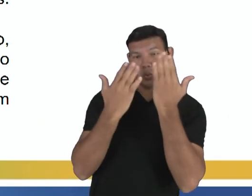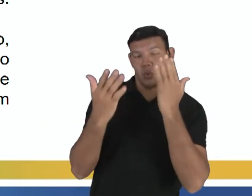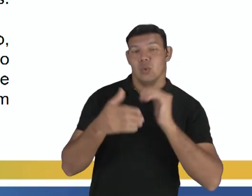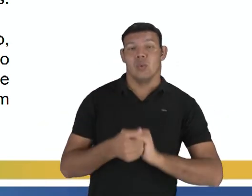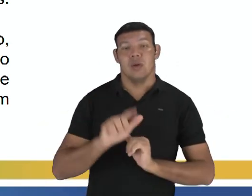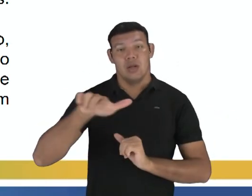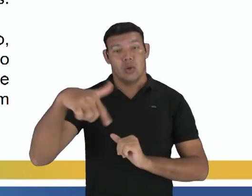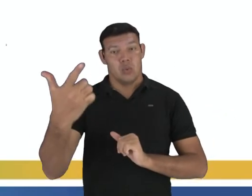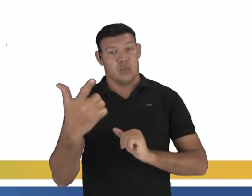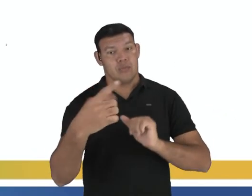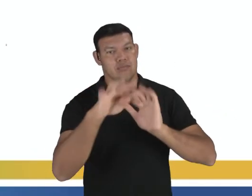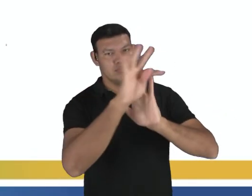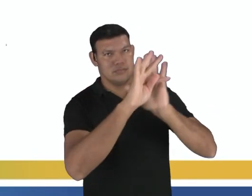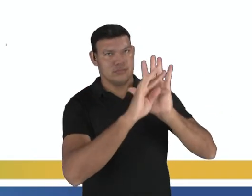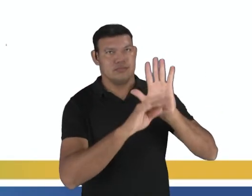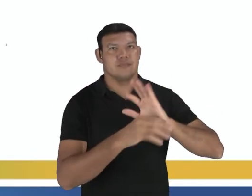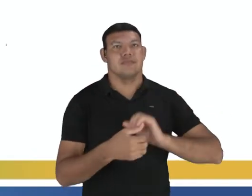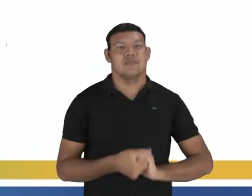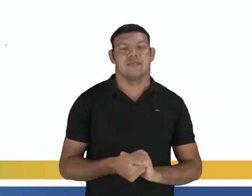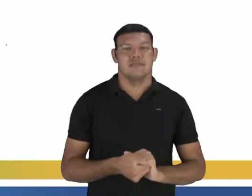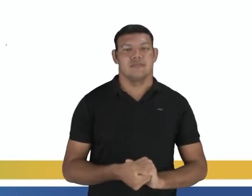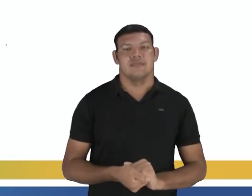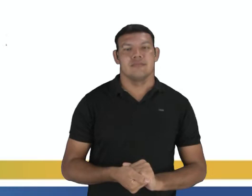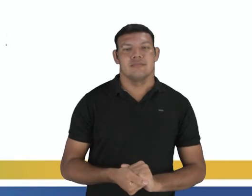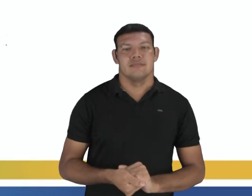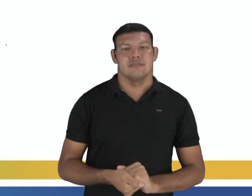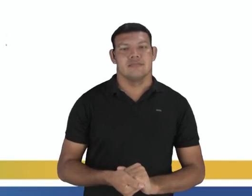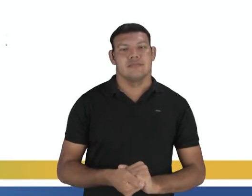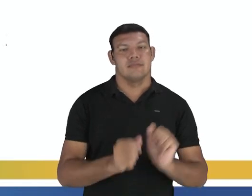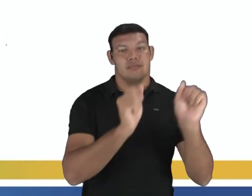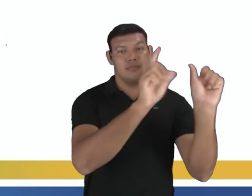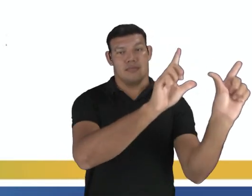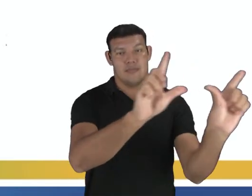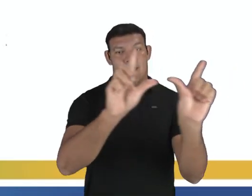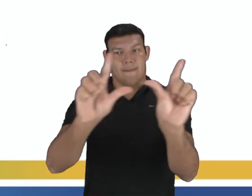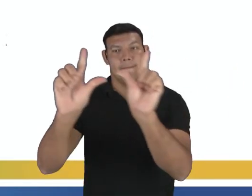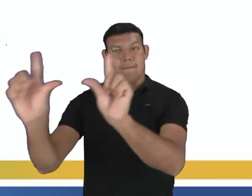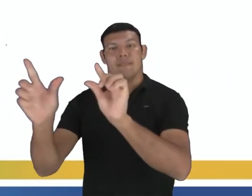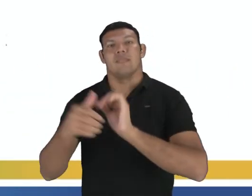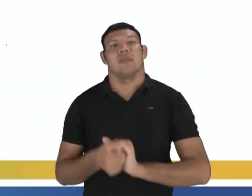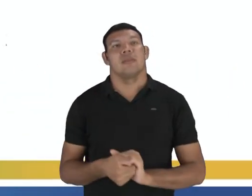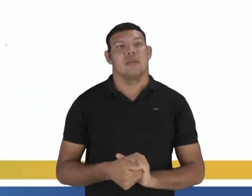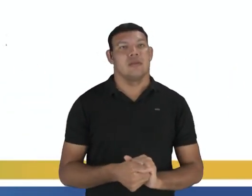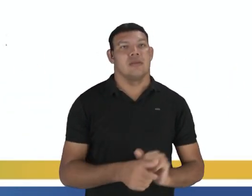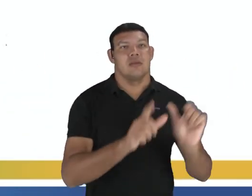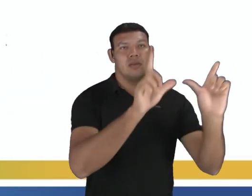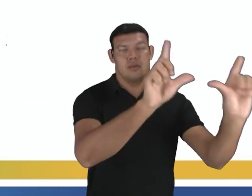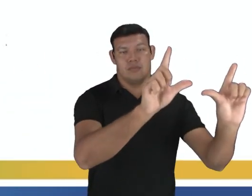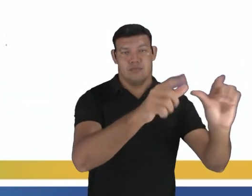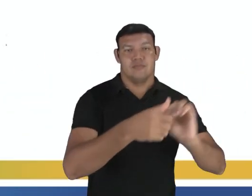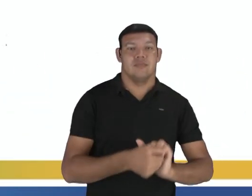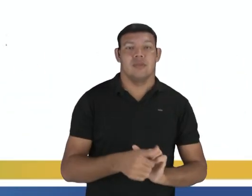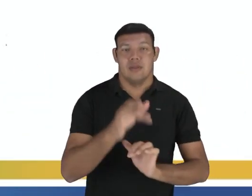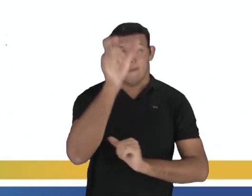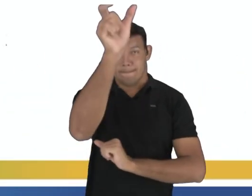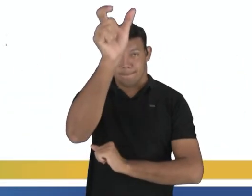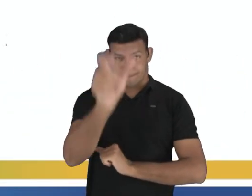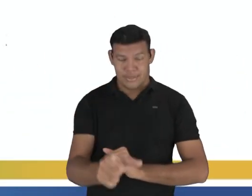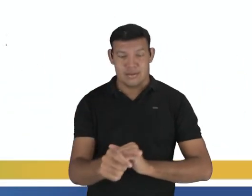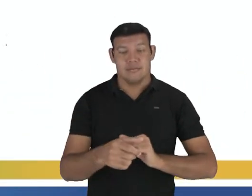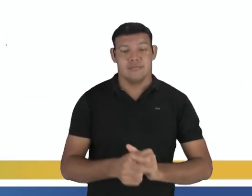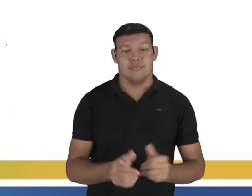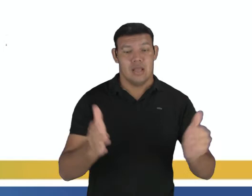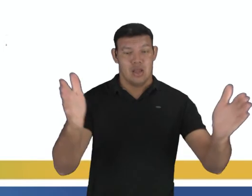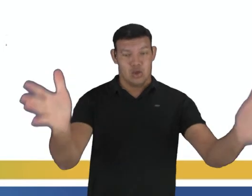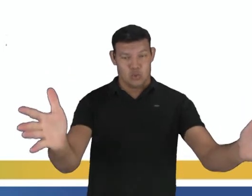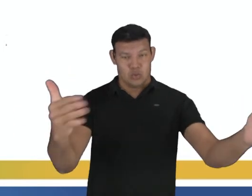questão para responder. Veja que nós temos aí uma tirinha. No primeiro quadrinho você tem um personagem que